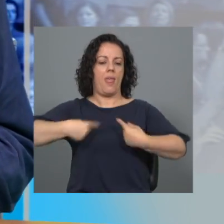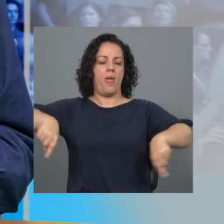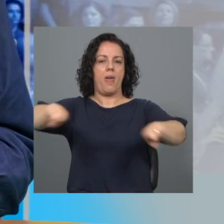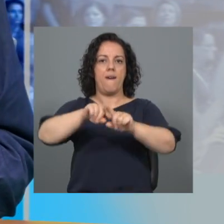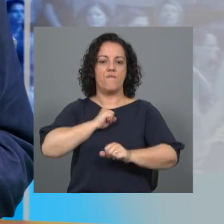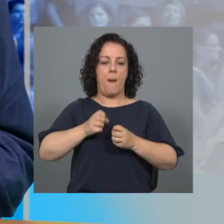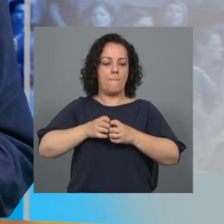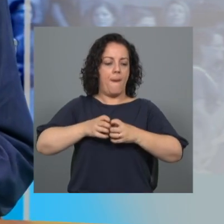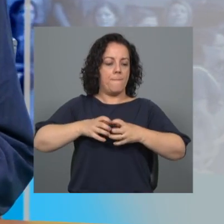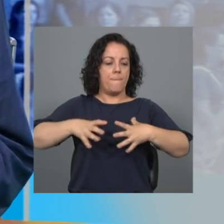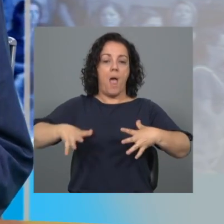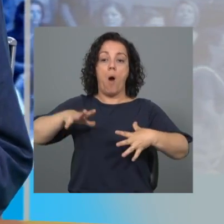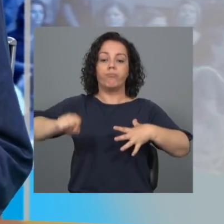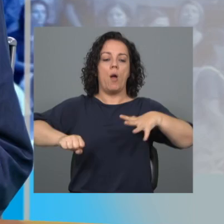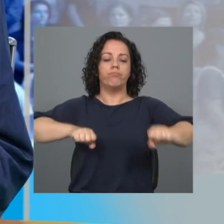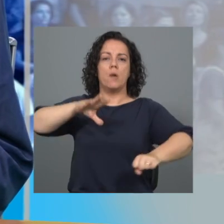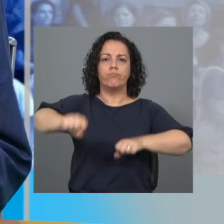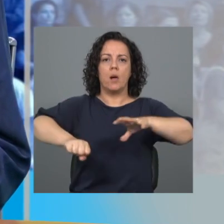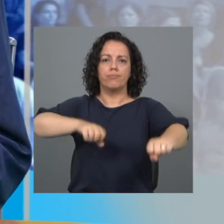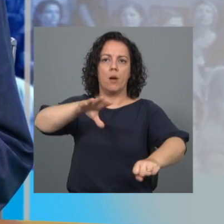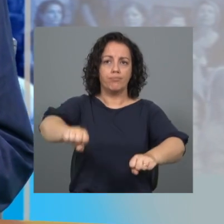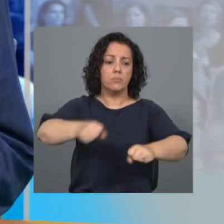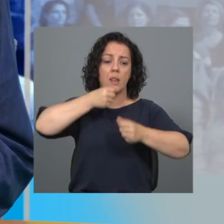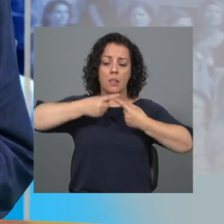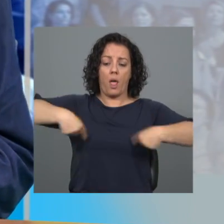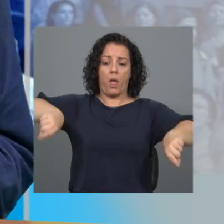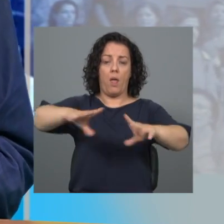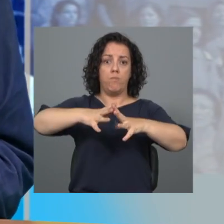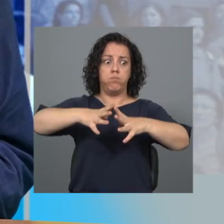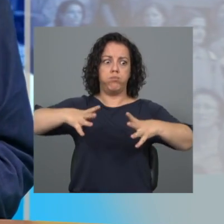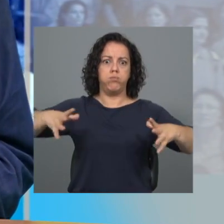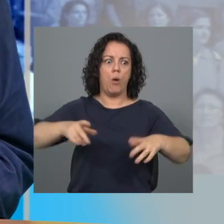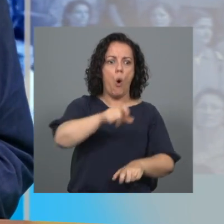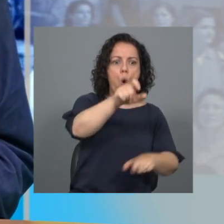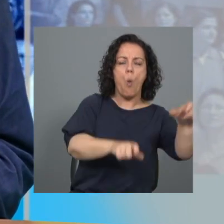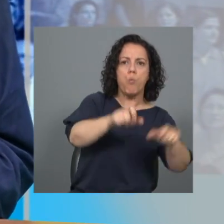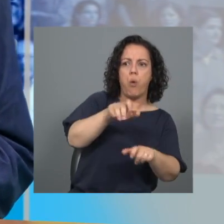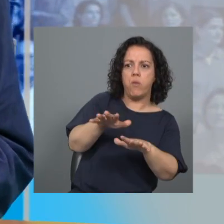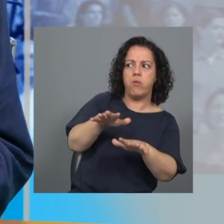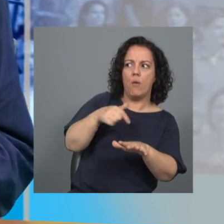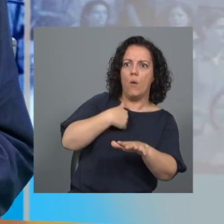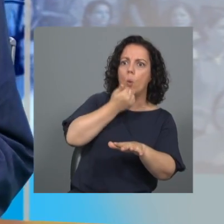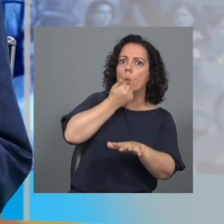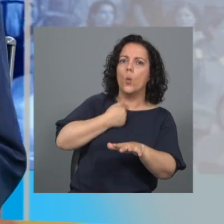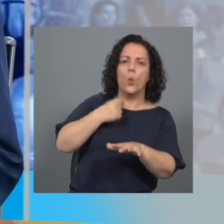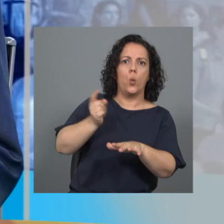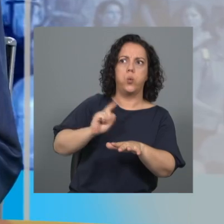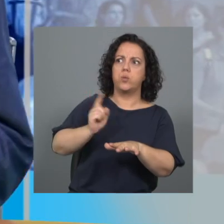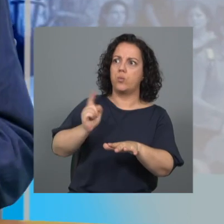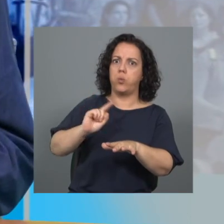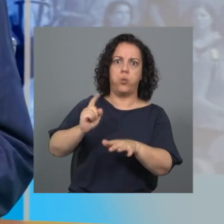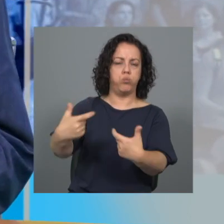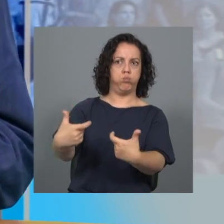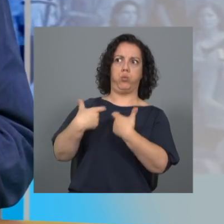com mais território ocupado, mais povos que não estão contentes por estar no Estado de Israel ou dominados pelo Estado de